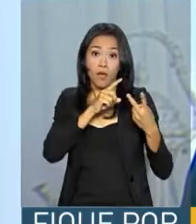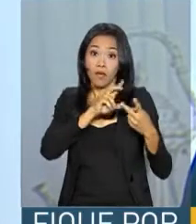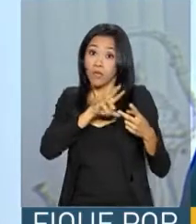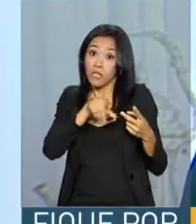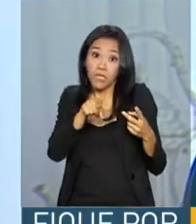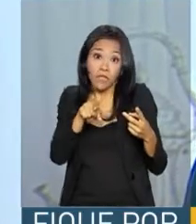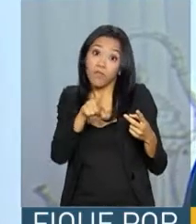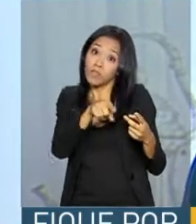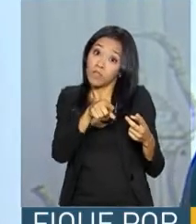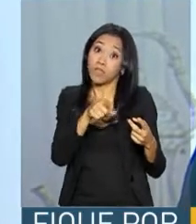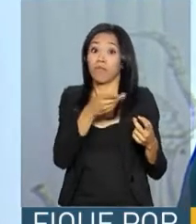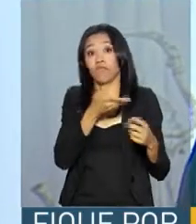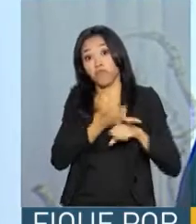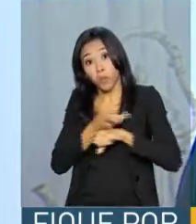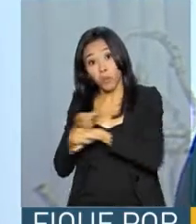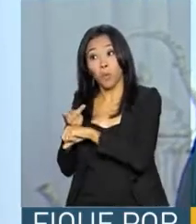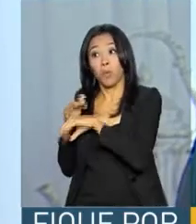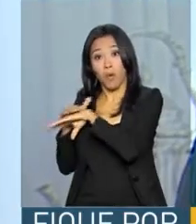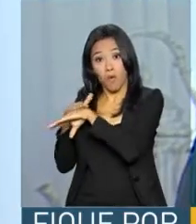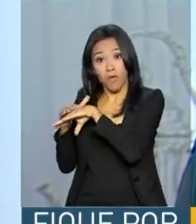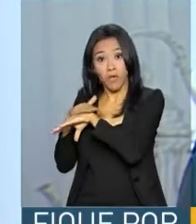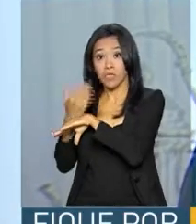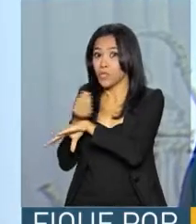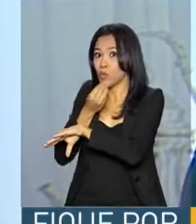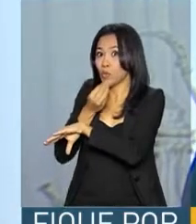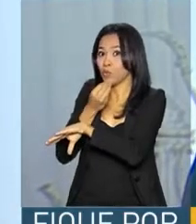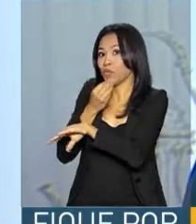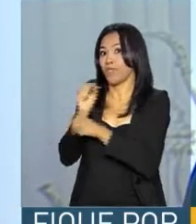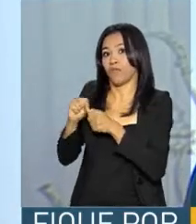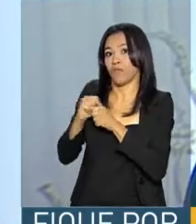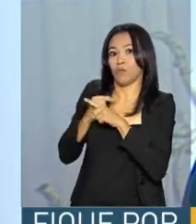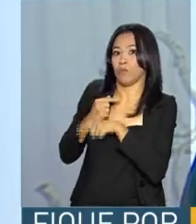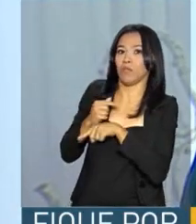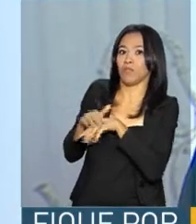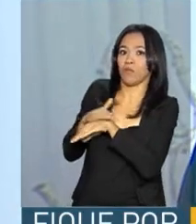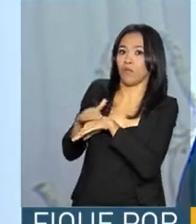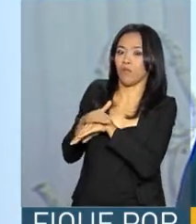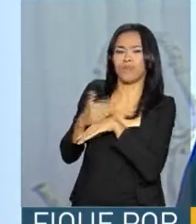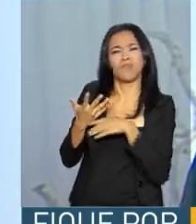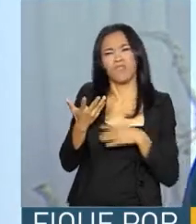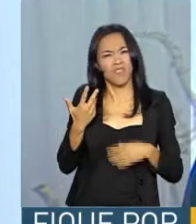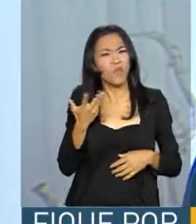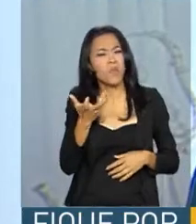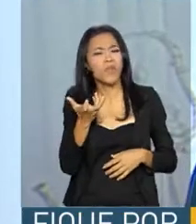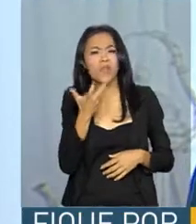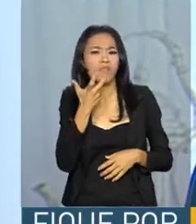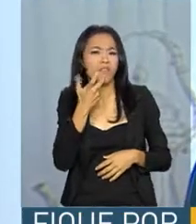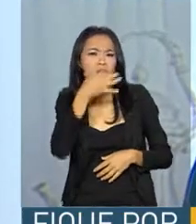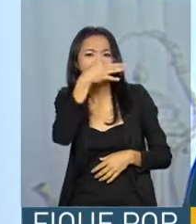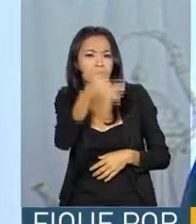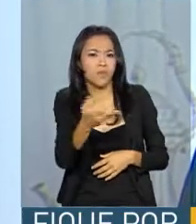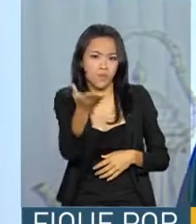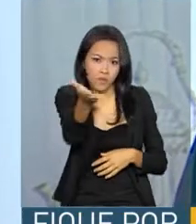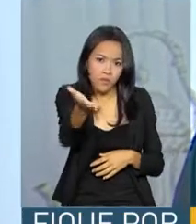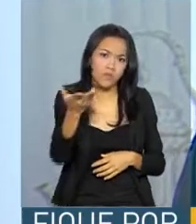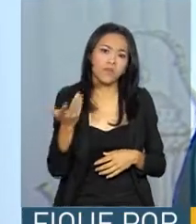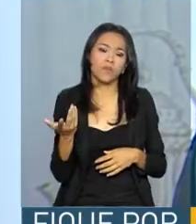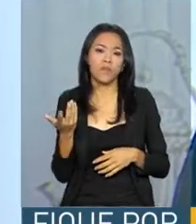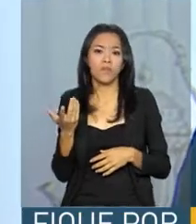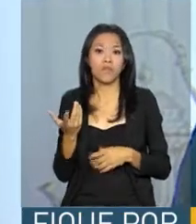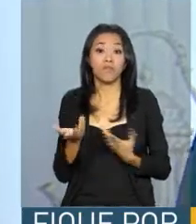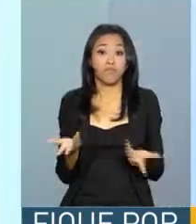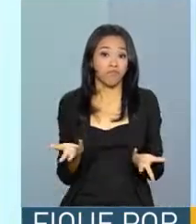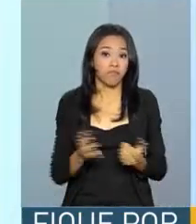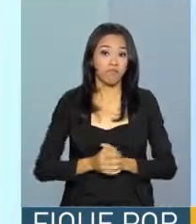deveria ter tido. Eu queria saber qual que é a avaliação do senhor sobre uma afirmação desse tipo vindo da parte de um aliado